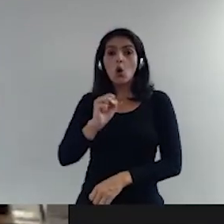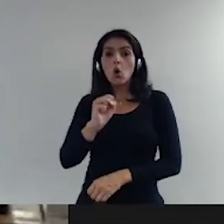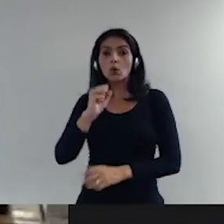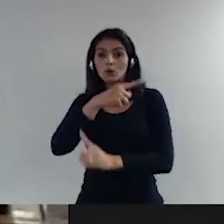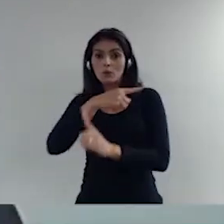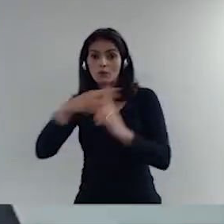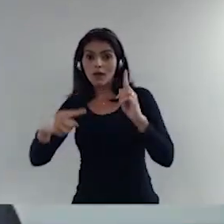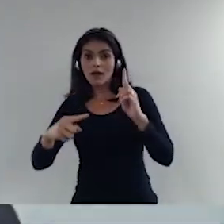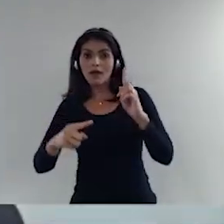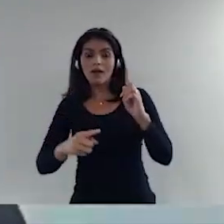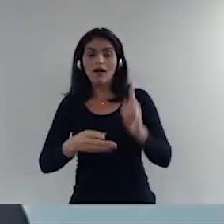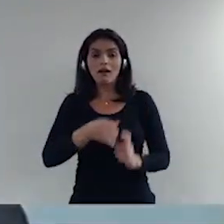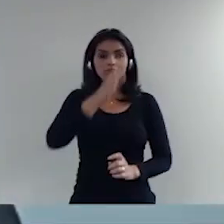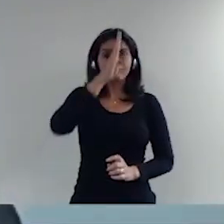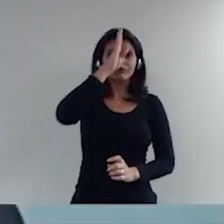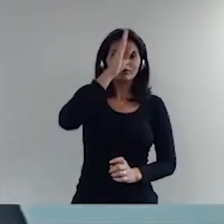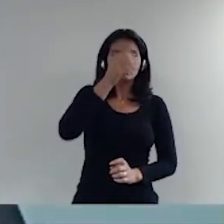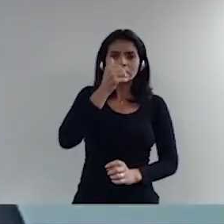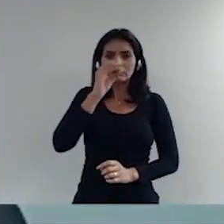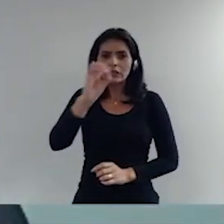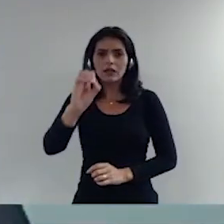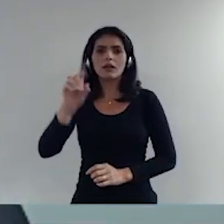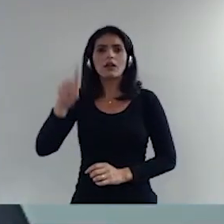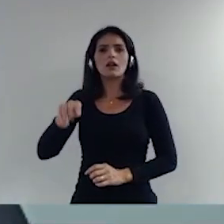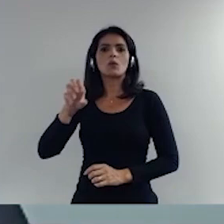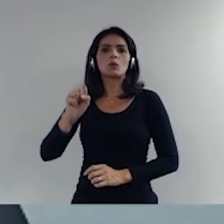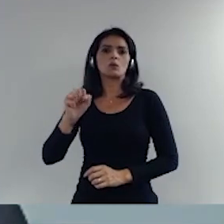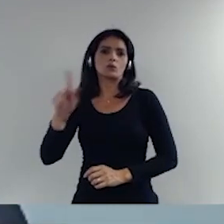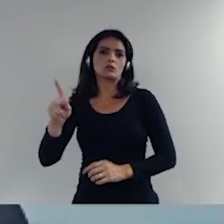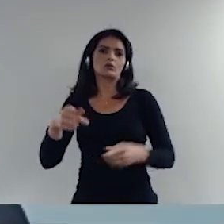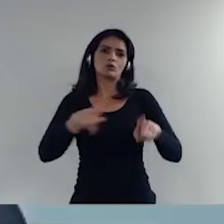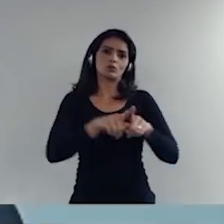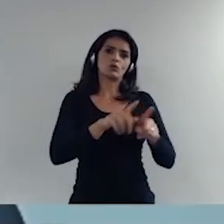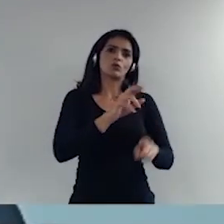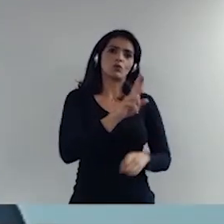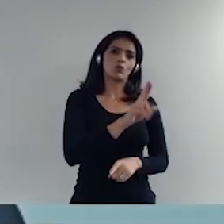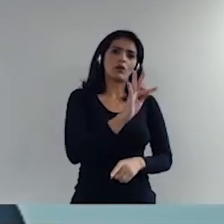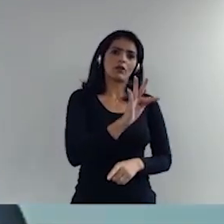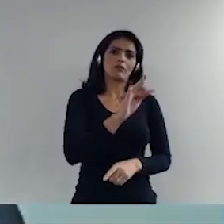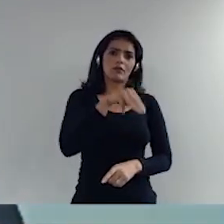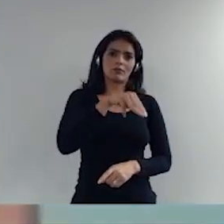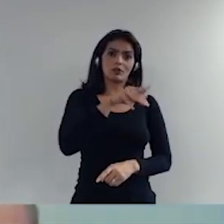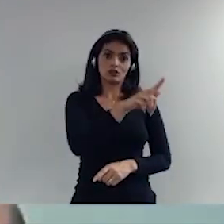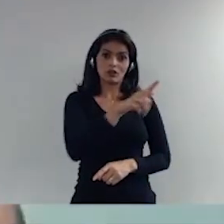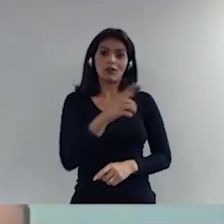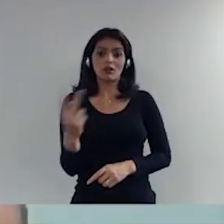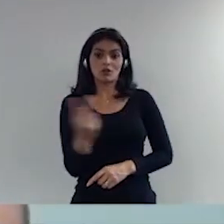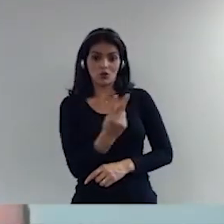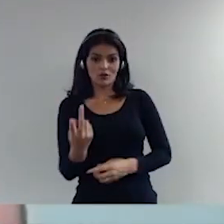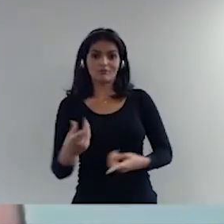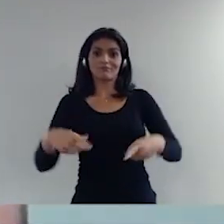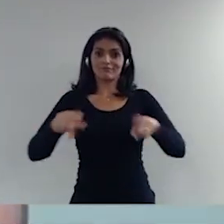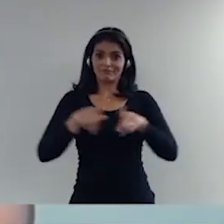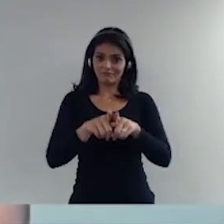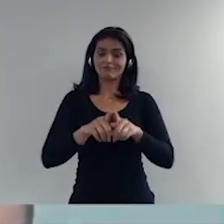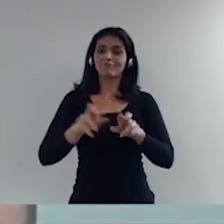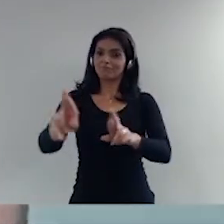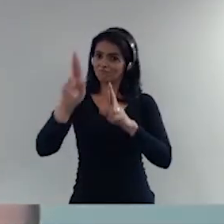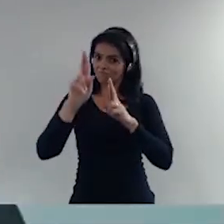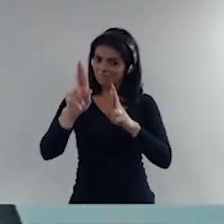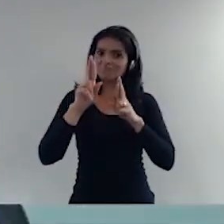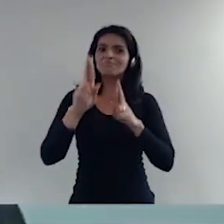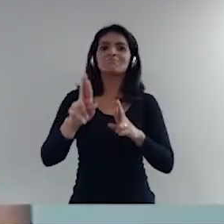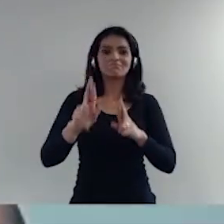É pontualzinho assim, uma iniciativa da USP com o FMG. Estamos esperando ainda